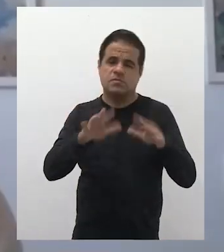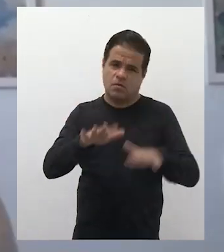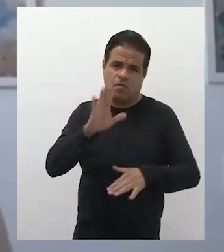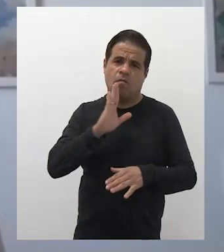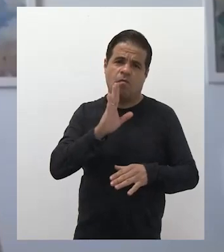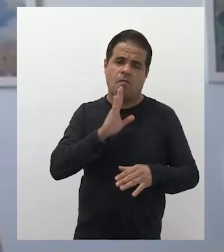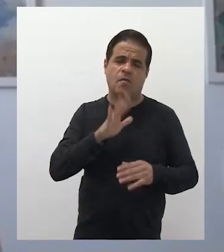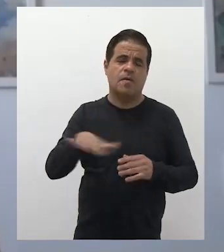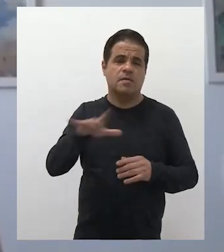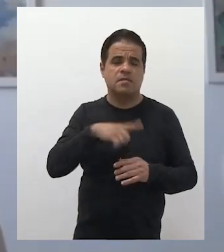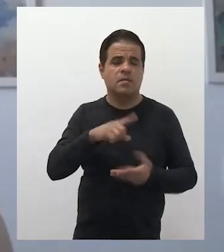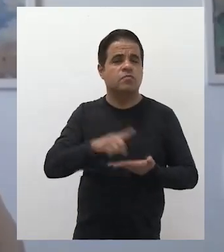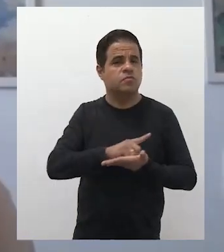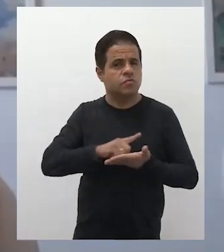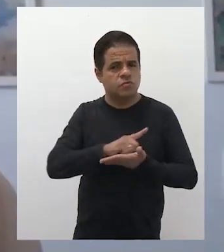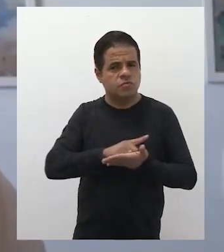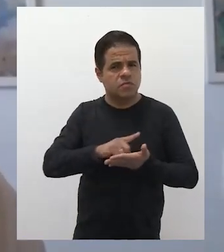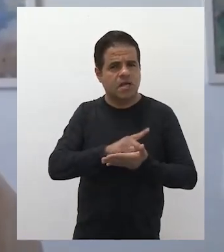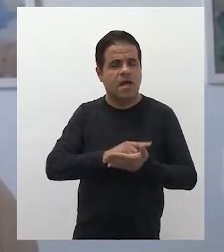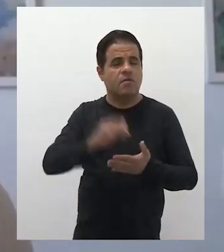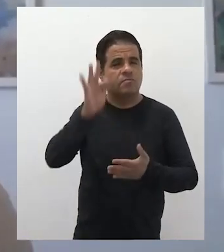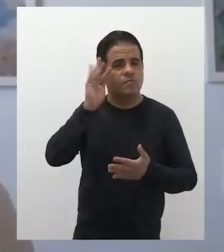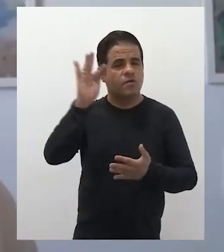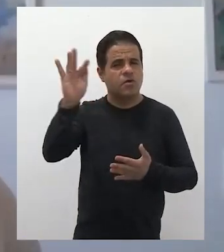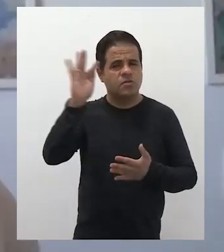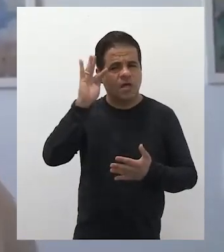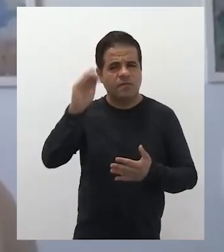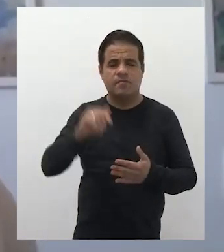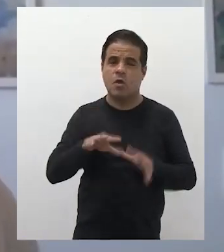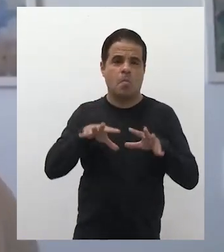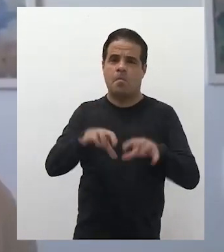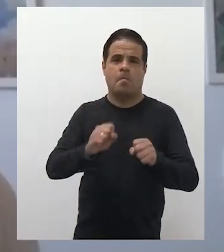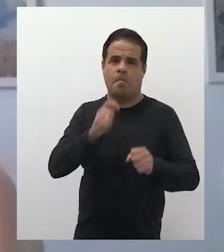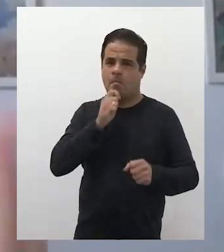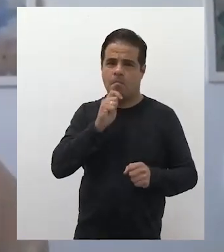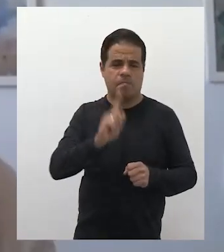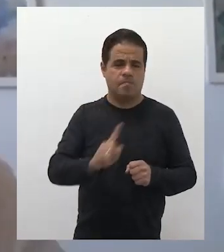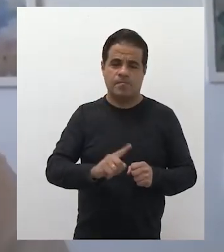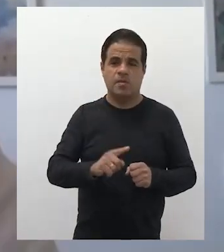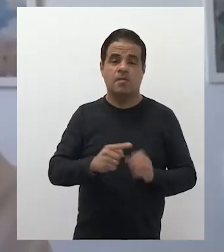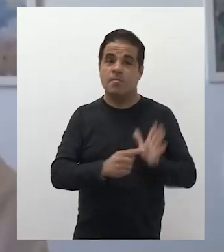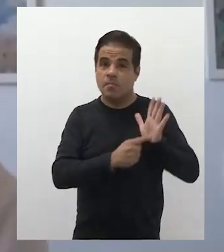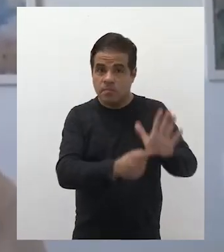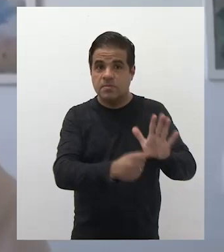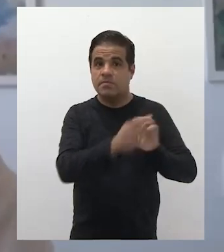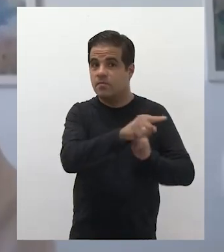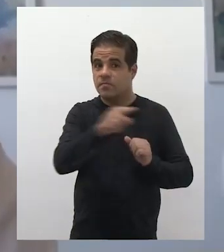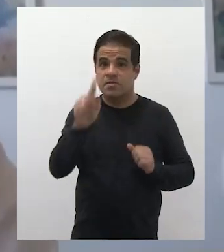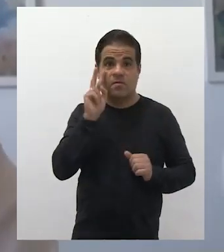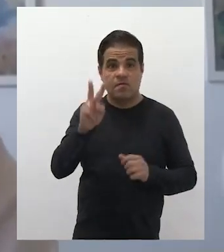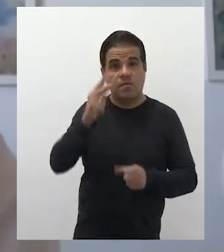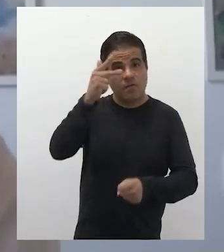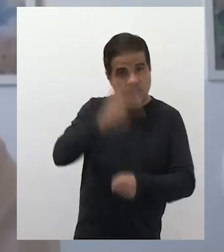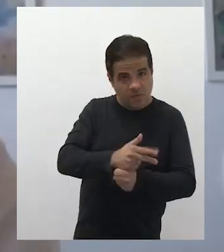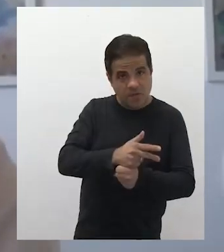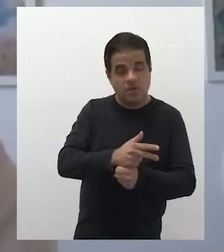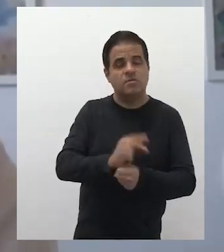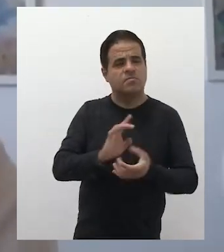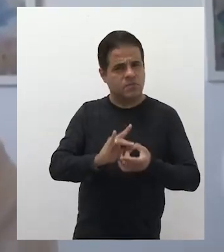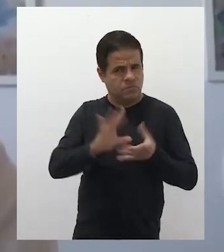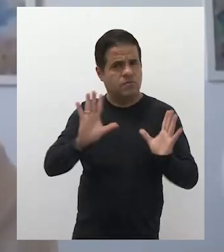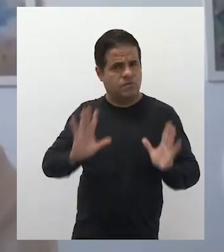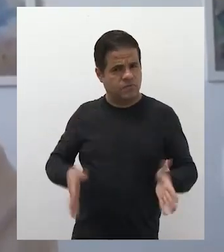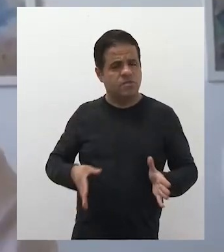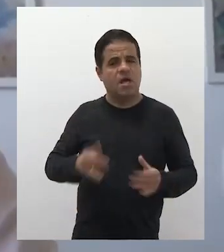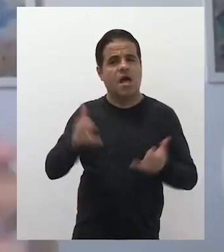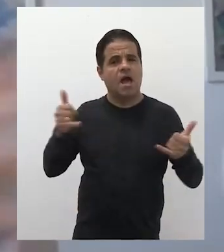reconheça, tem um dicionário de filosofia, esse eu não peguei aqui para mostrar para vocês no vídeo, mas está disponível na